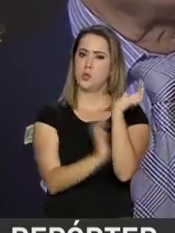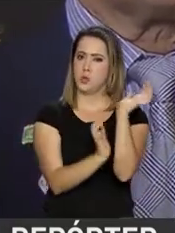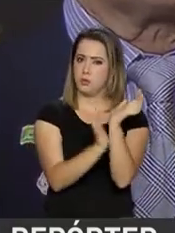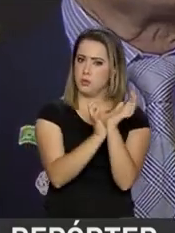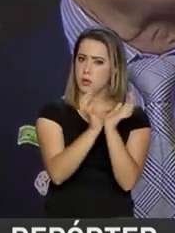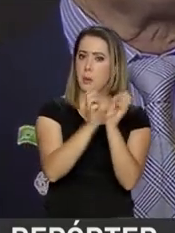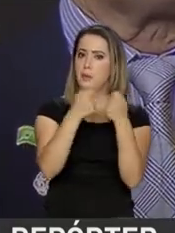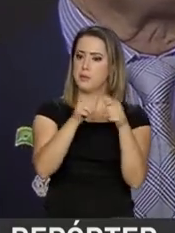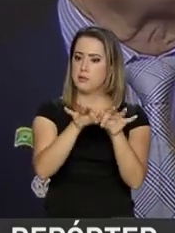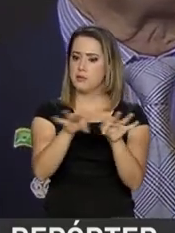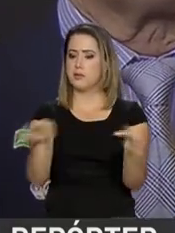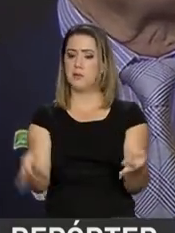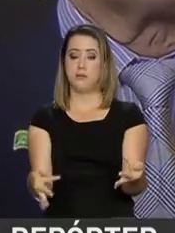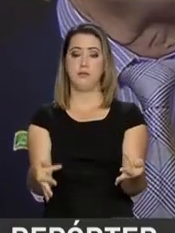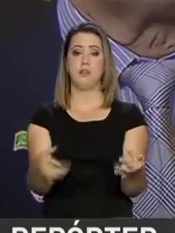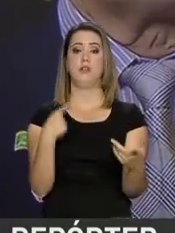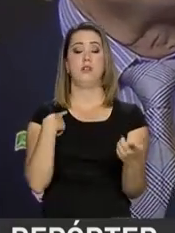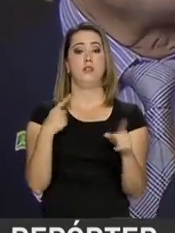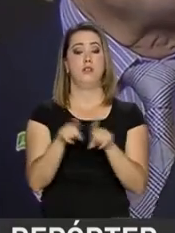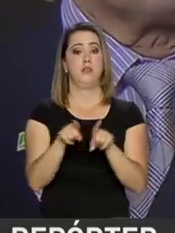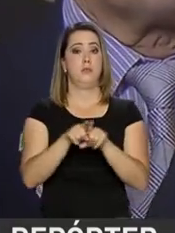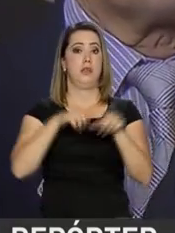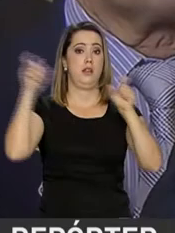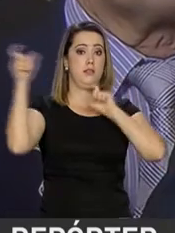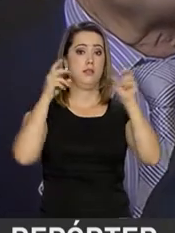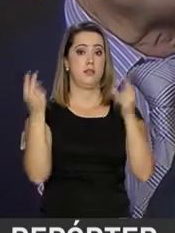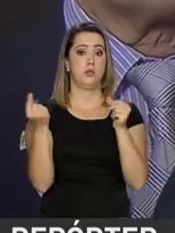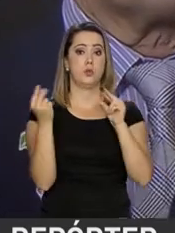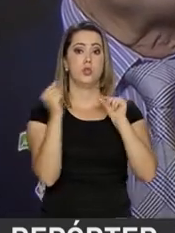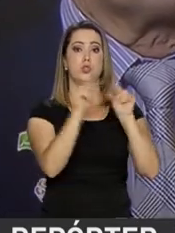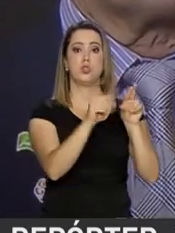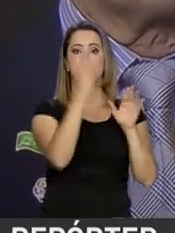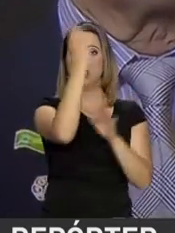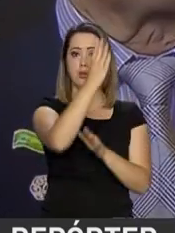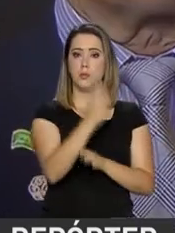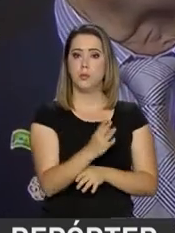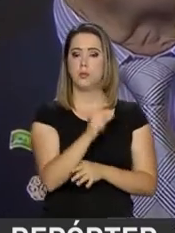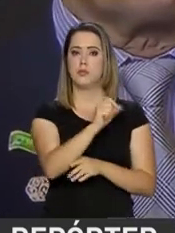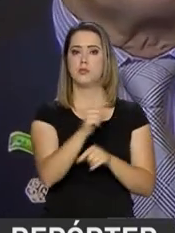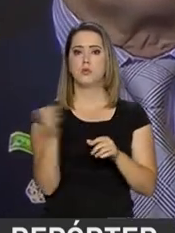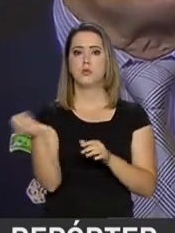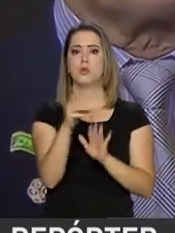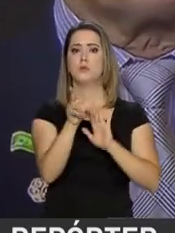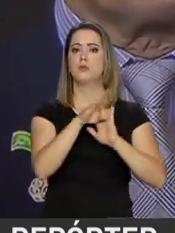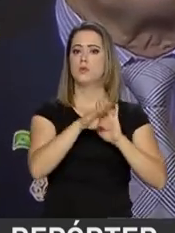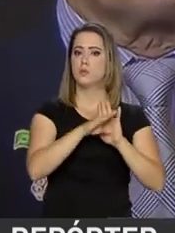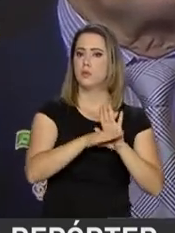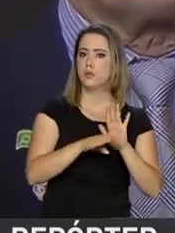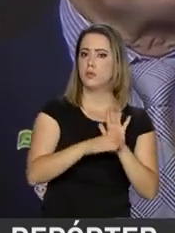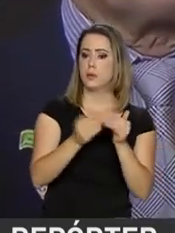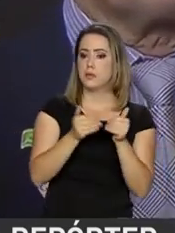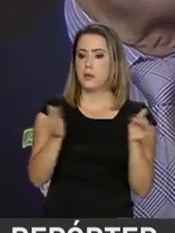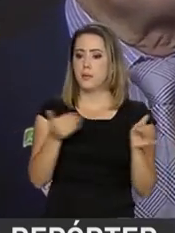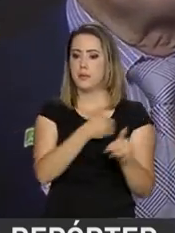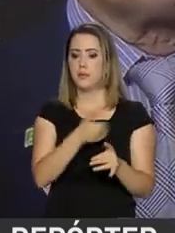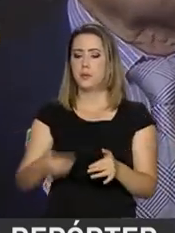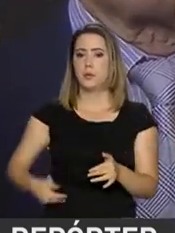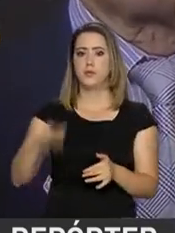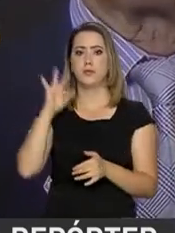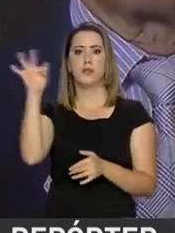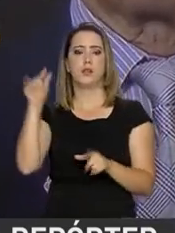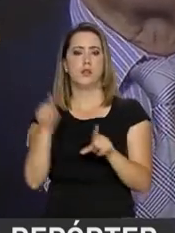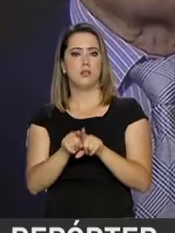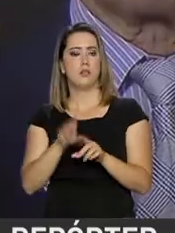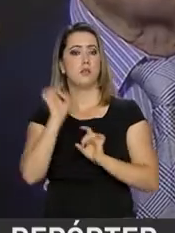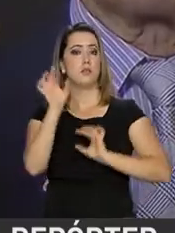por outro lado também a atração de investimentos chineses para os novos programas de parceria a deus promover povo brasileiro especialmente